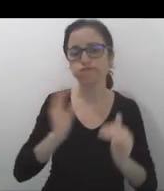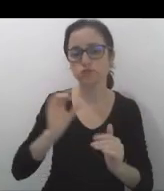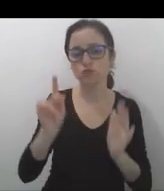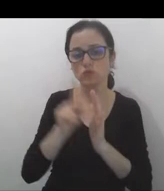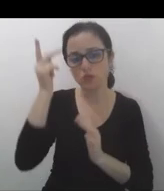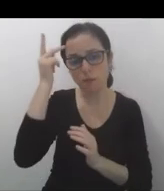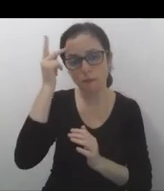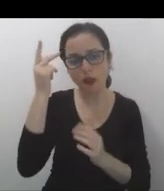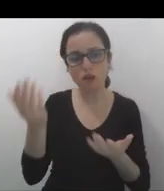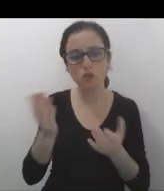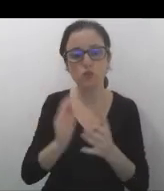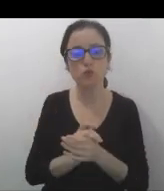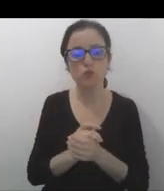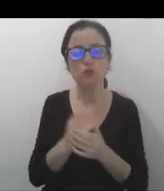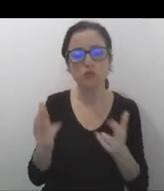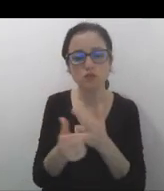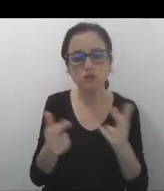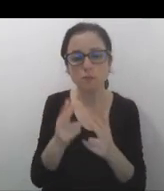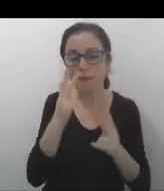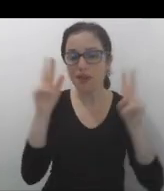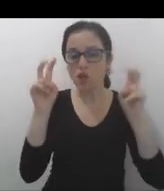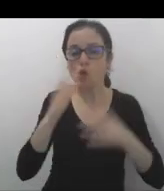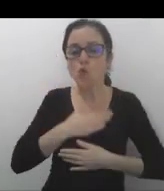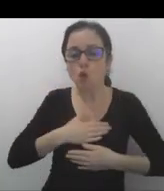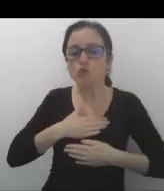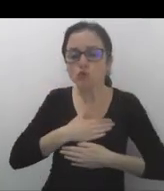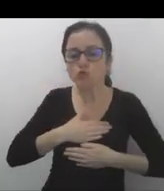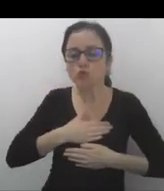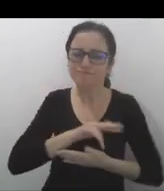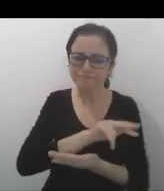ensinar a elite paulistana em relação ao